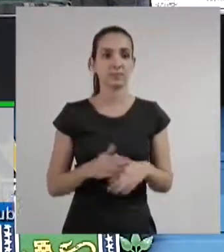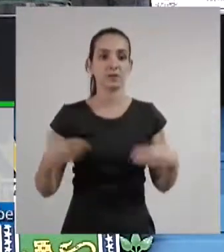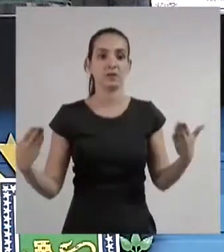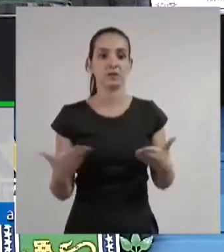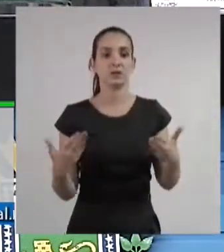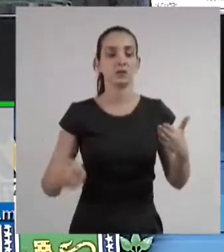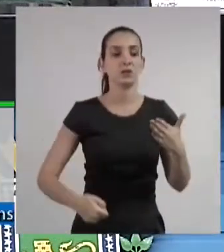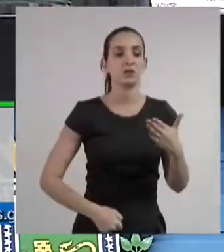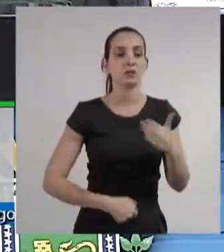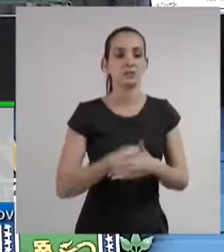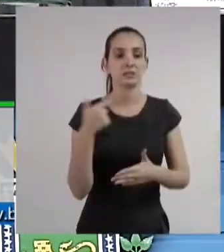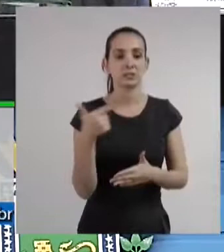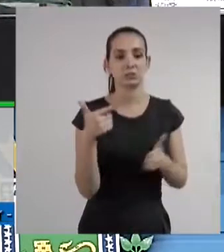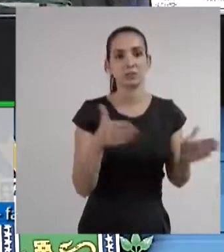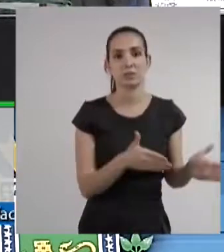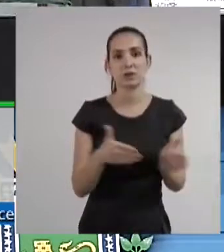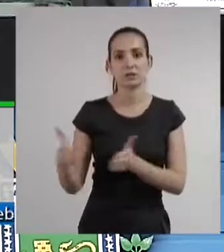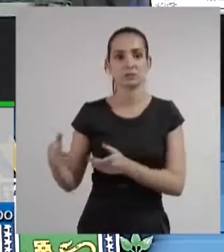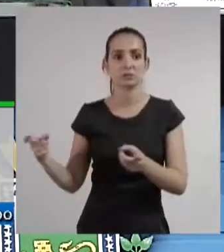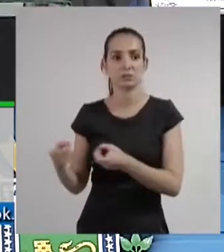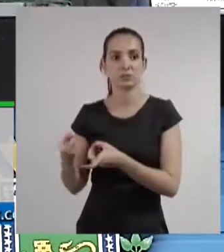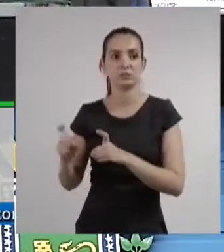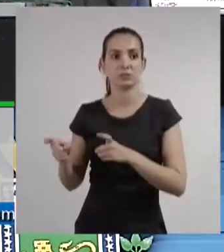Passemos à segunda parte do pequeno expediente.